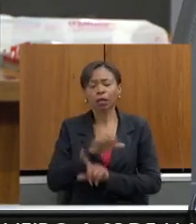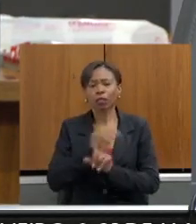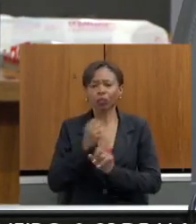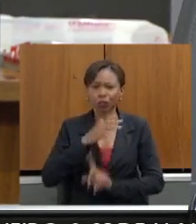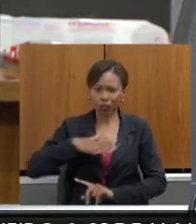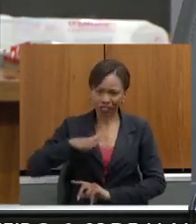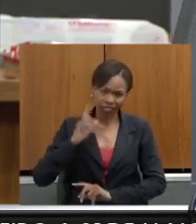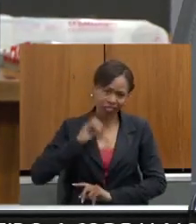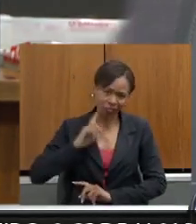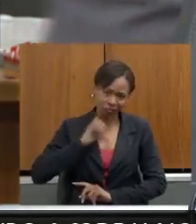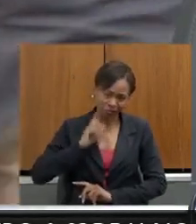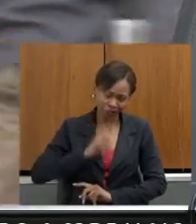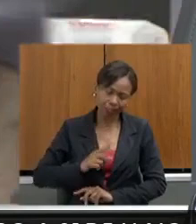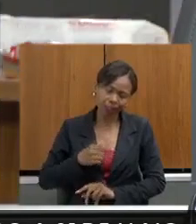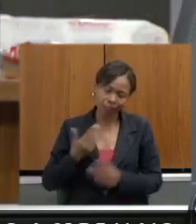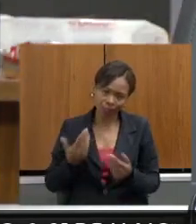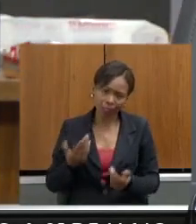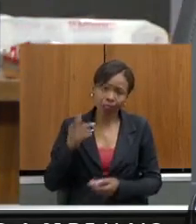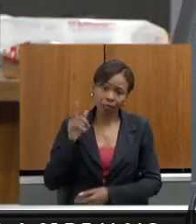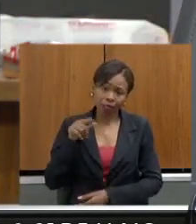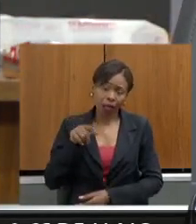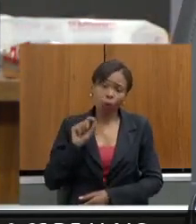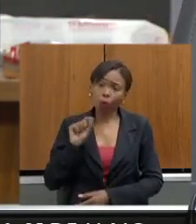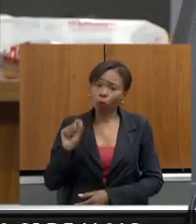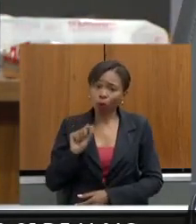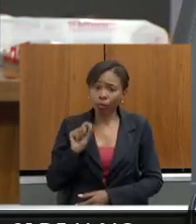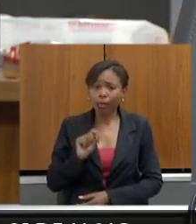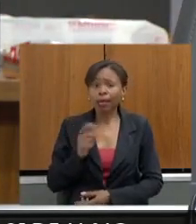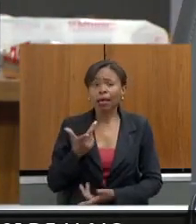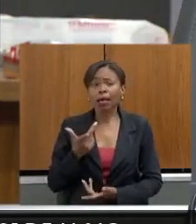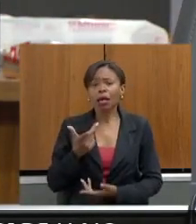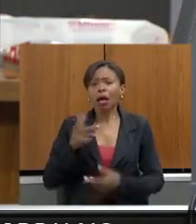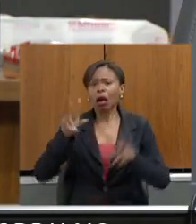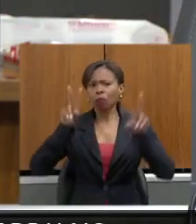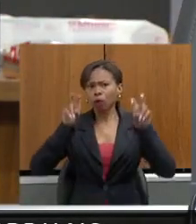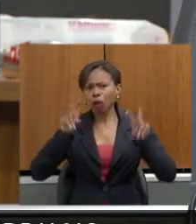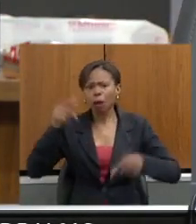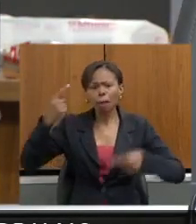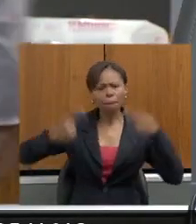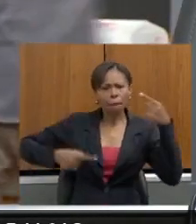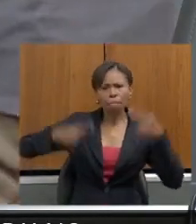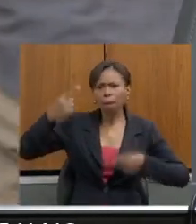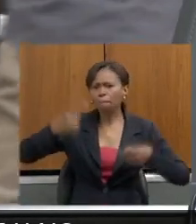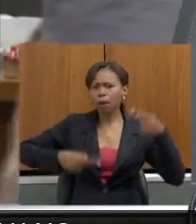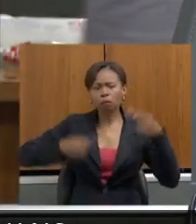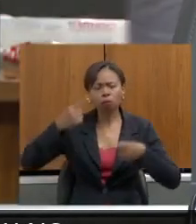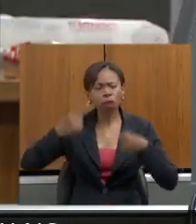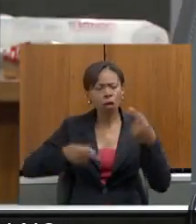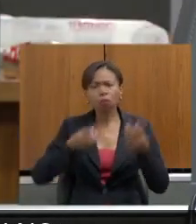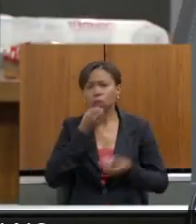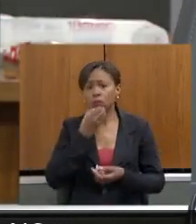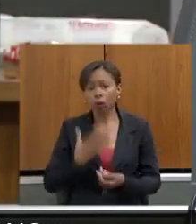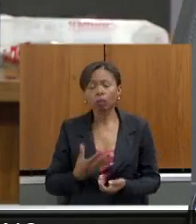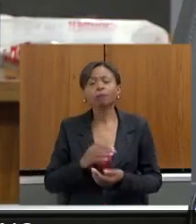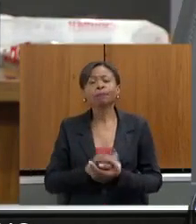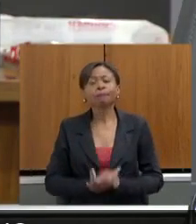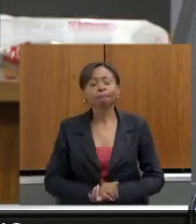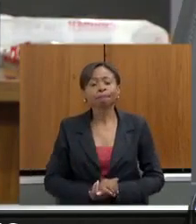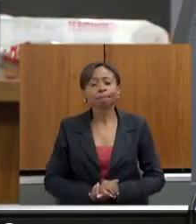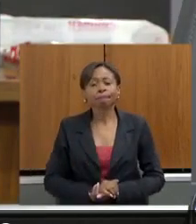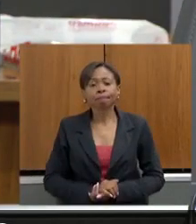que se torna nenhum uma agenda extremamente produtiva e só para finalizar